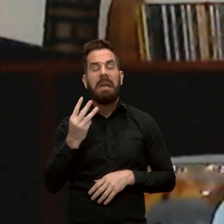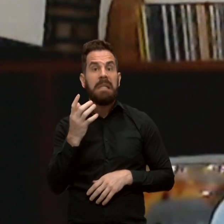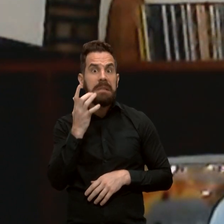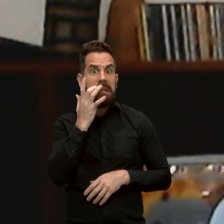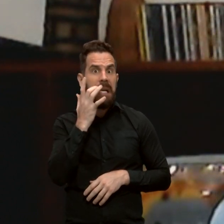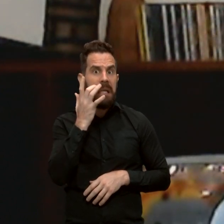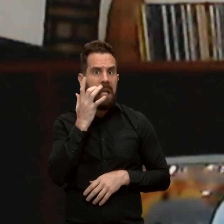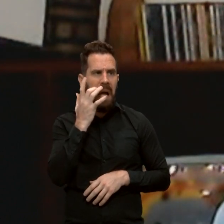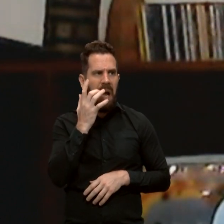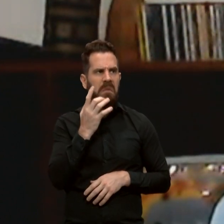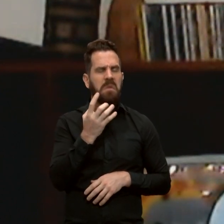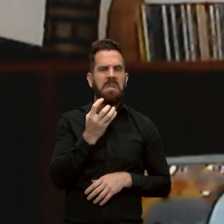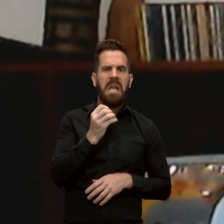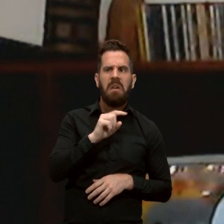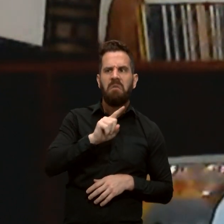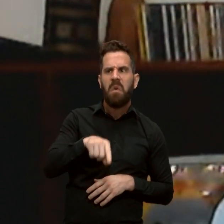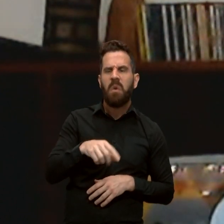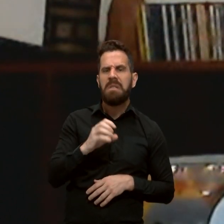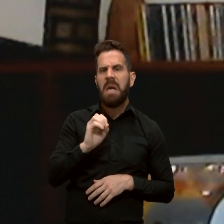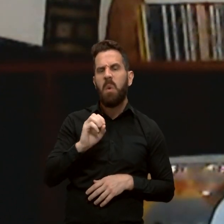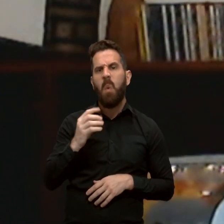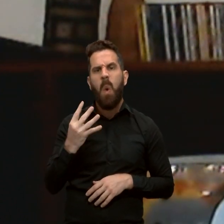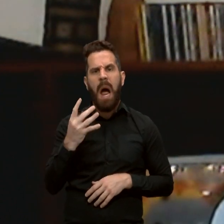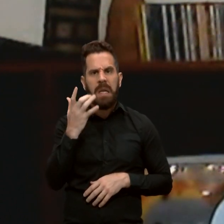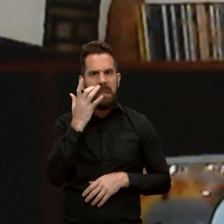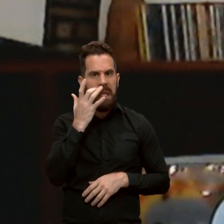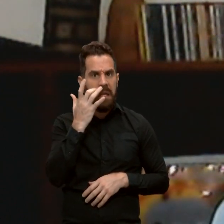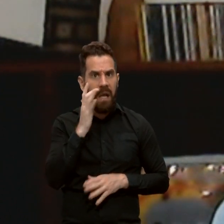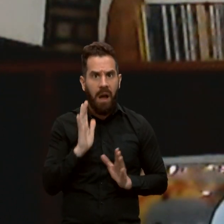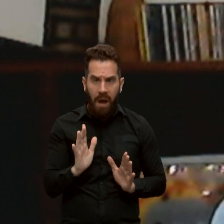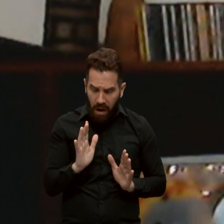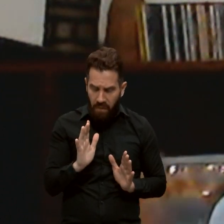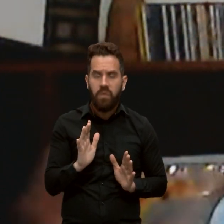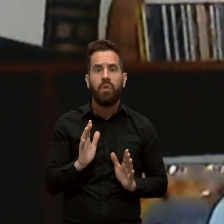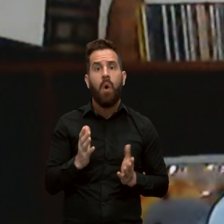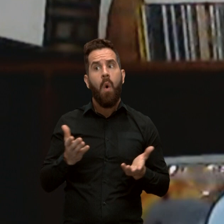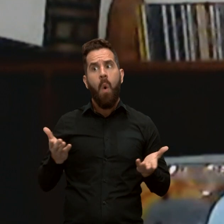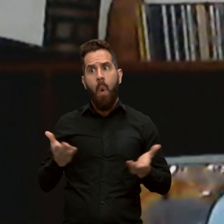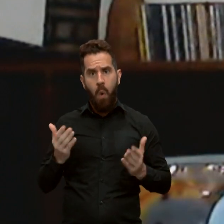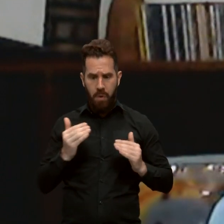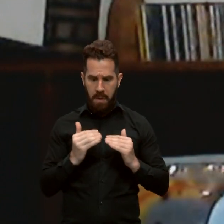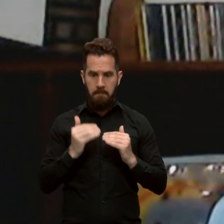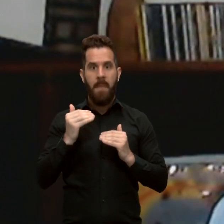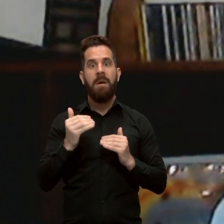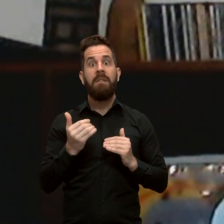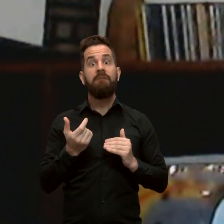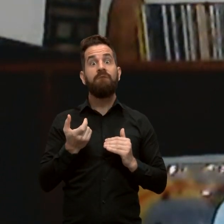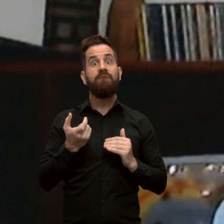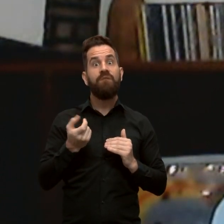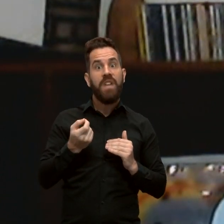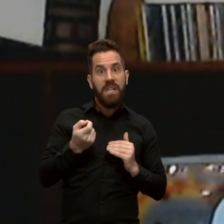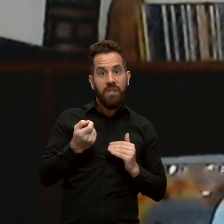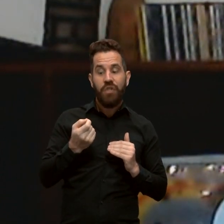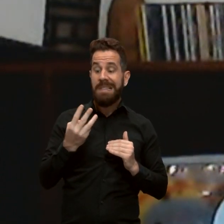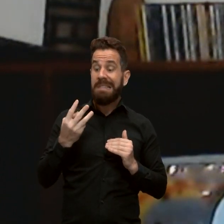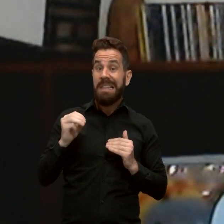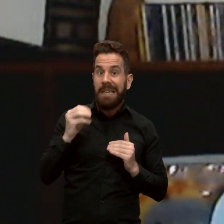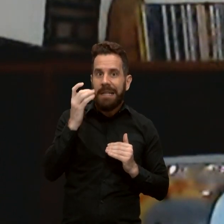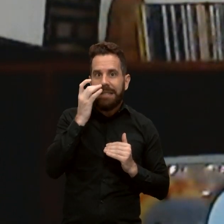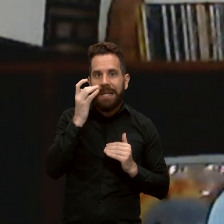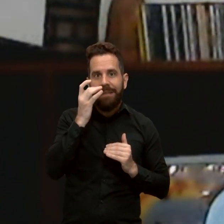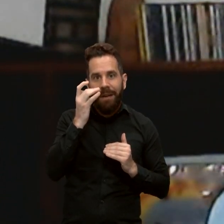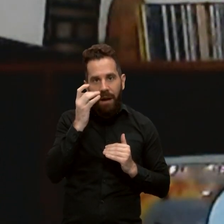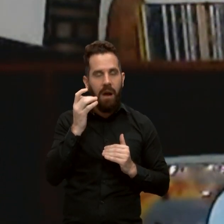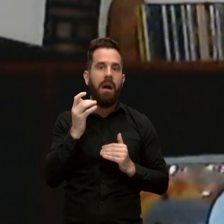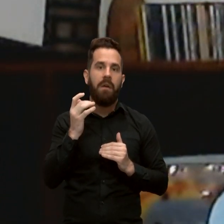em 2018, a ser comercializado hoje aí por 20, 30 centavos o quilo, né?